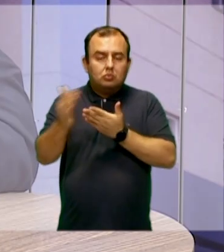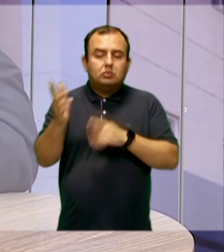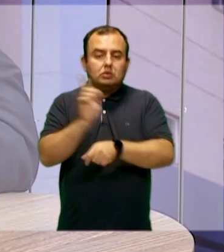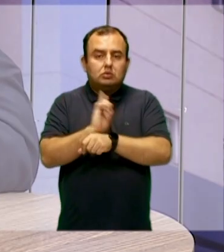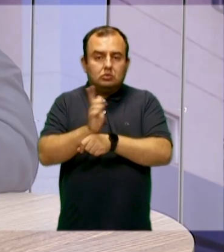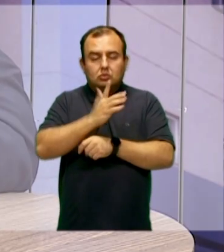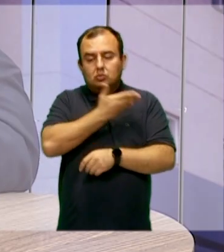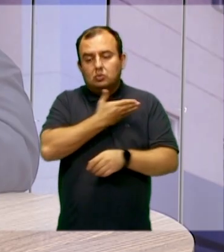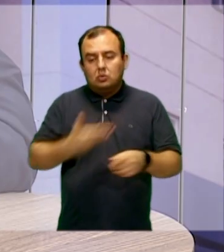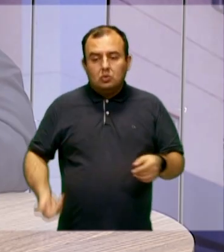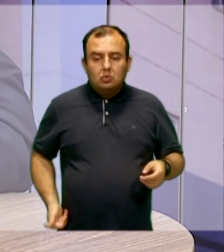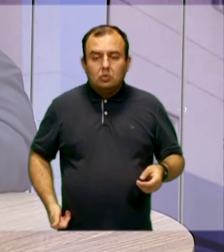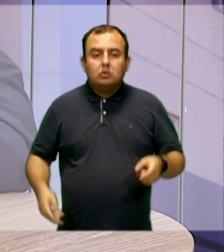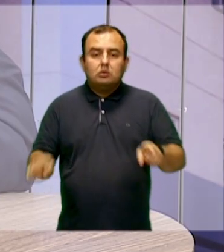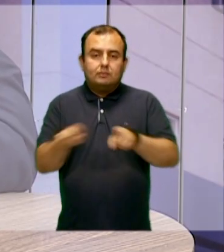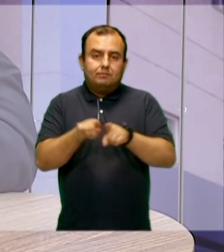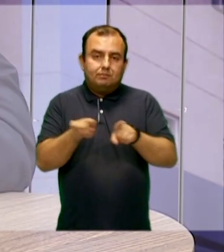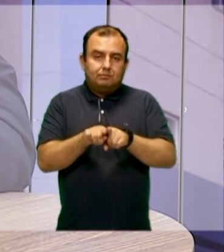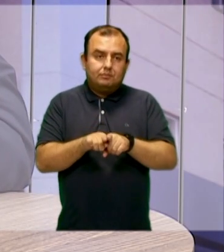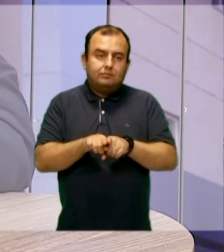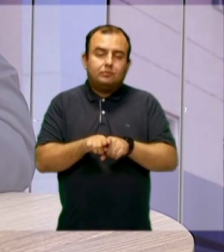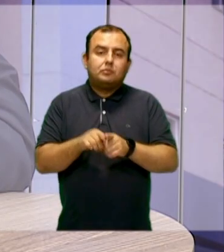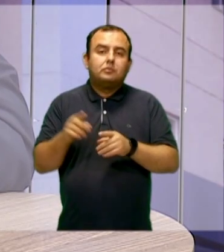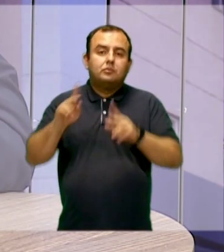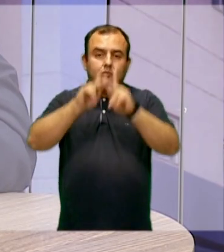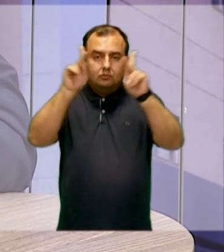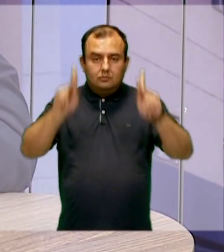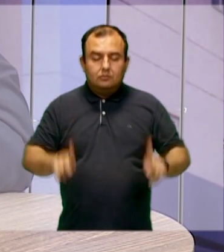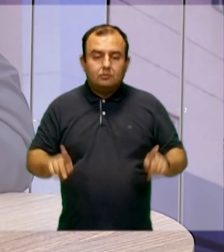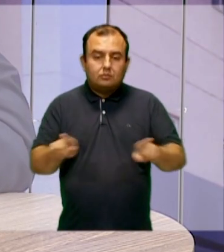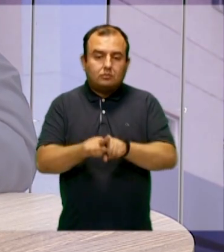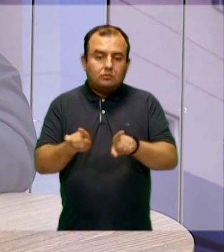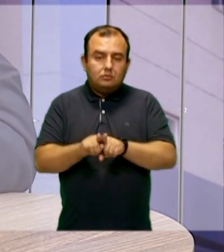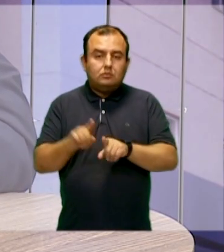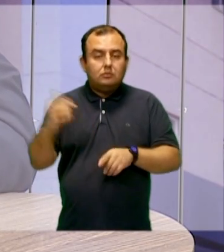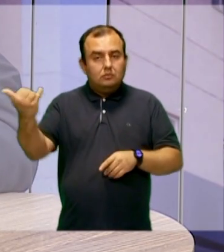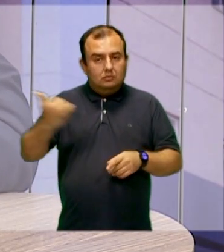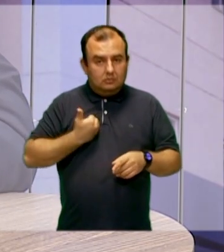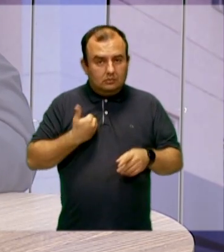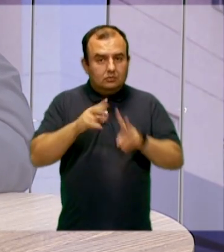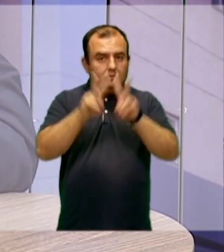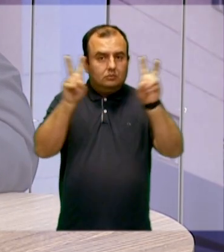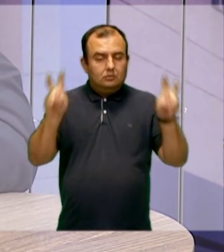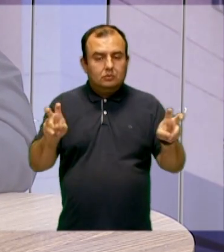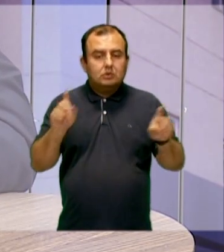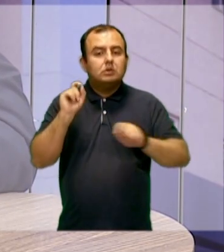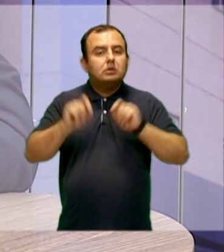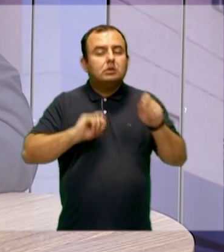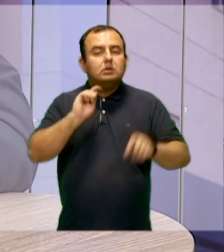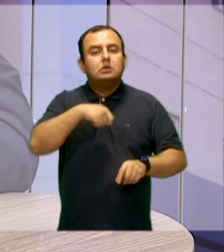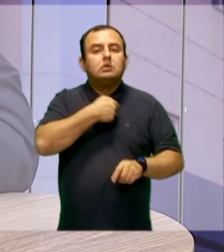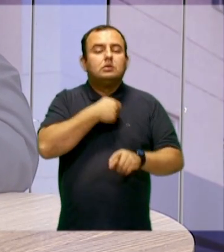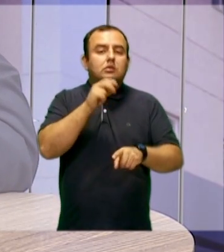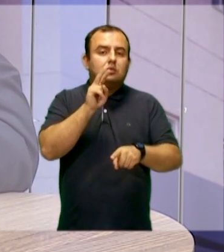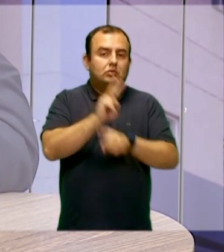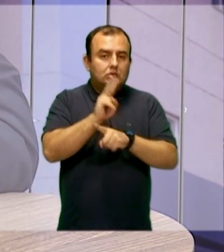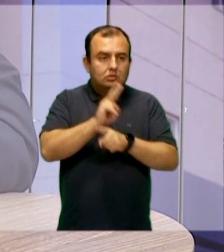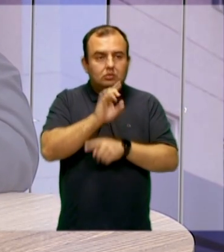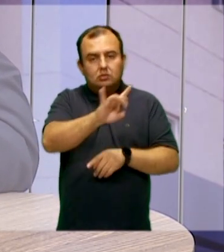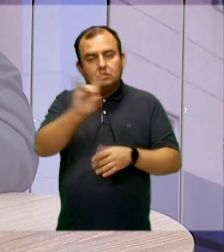do governo, Elisa, a gente foi até o nosso procurador, ele nos notificou sobre esse assunto. Olha, você tem que ver quem são os fiscais de cada